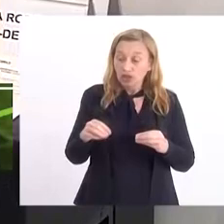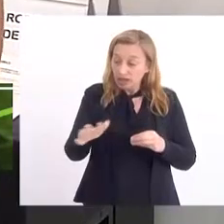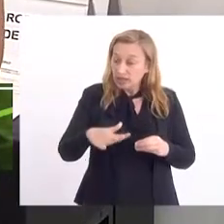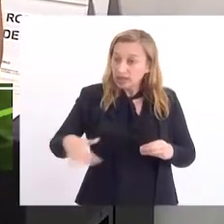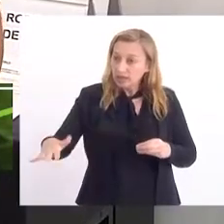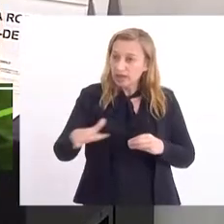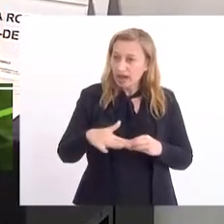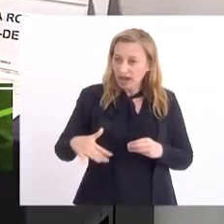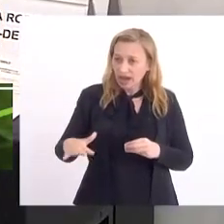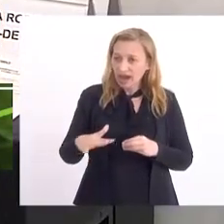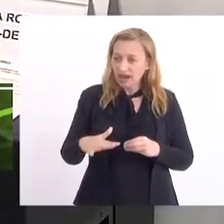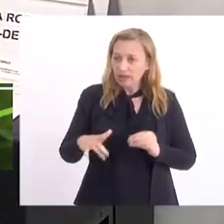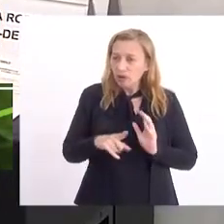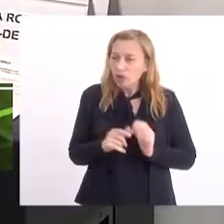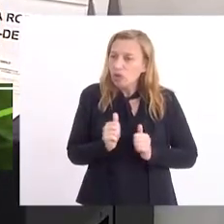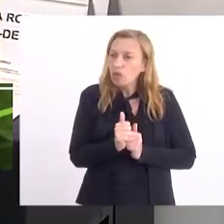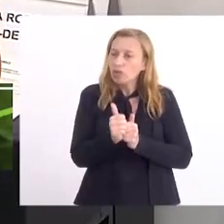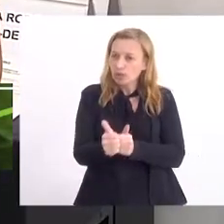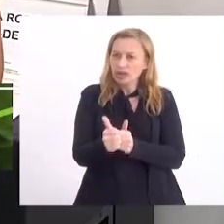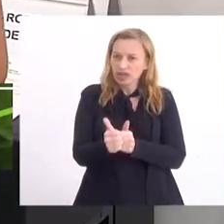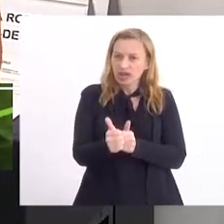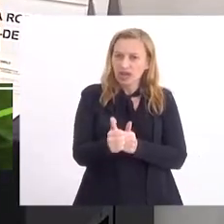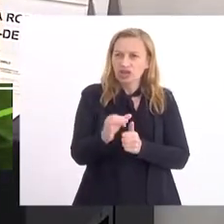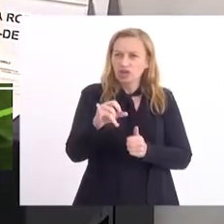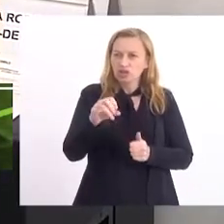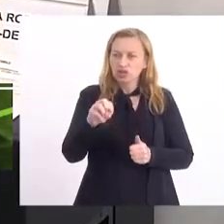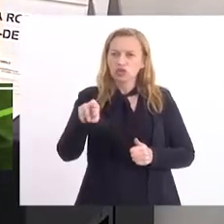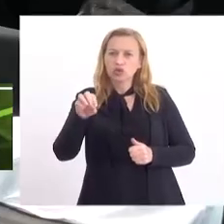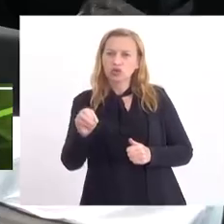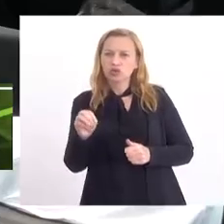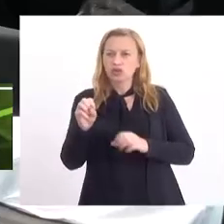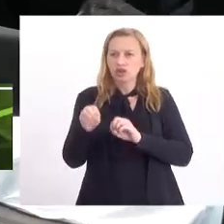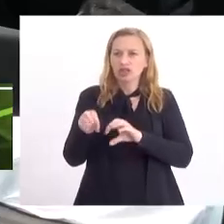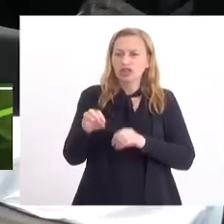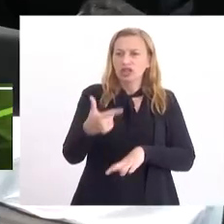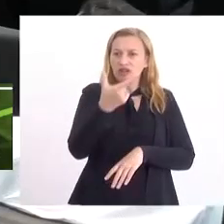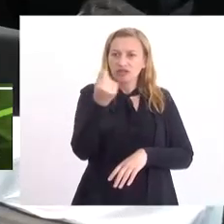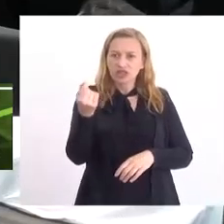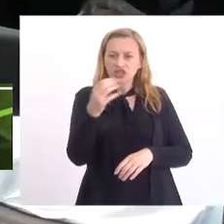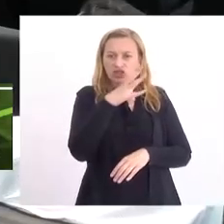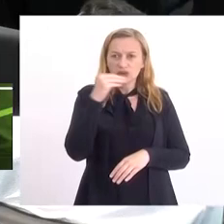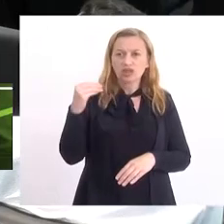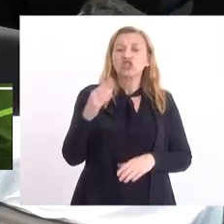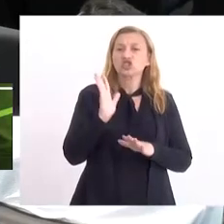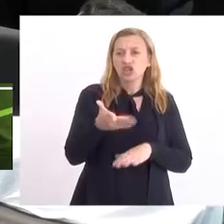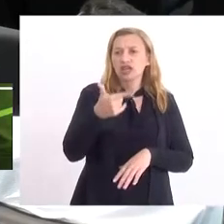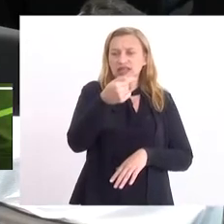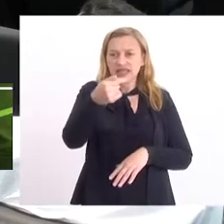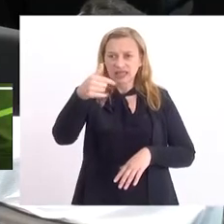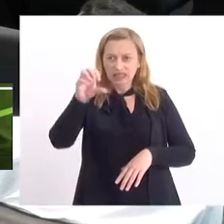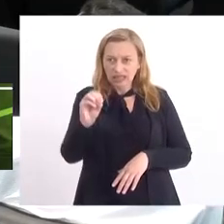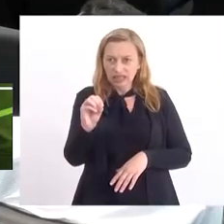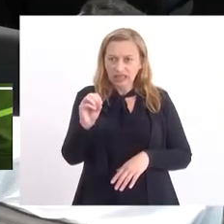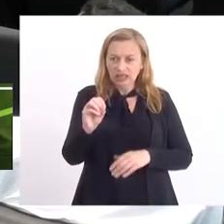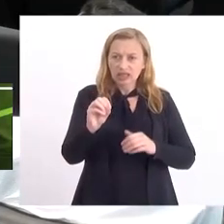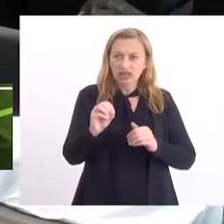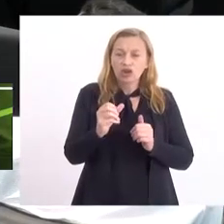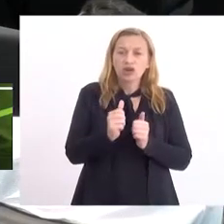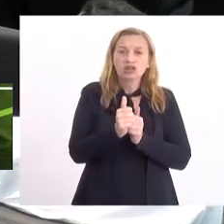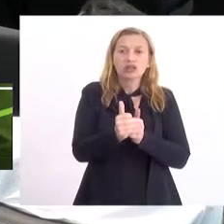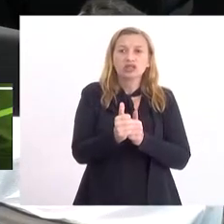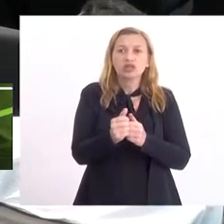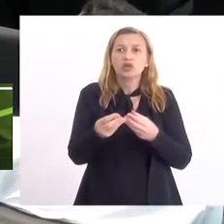era para que eu acompanhasse em medida socioeducativa 20 adolescentes. Eu já cheguei a acompanhar 70. Como é que você acompanha